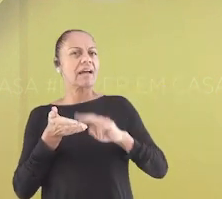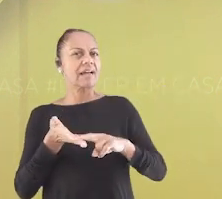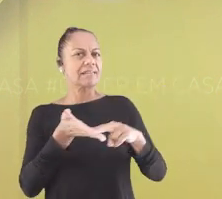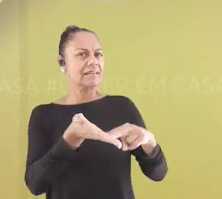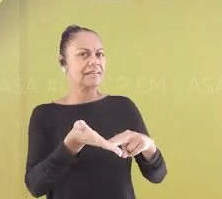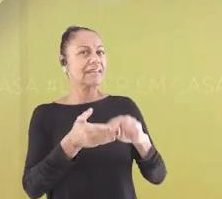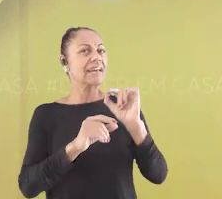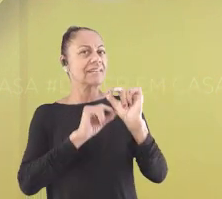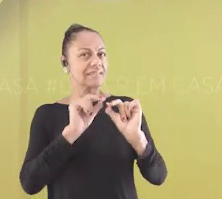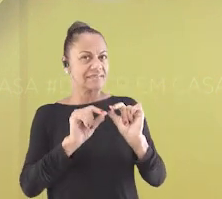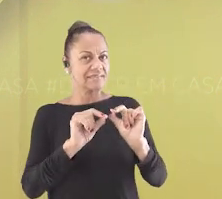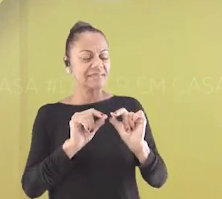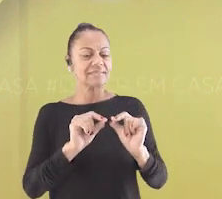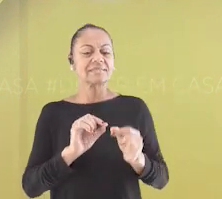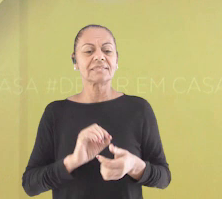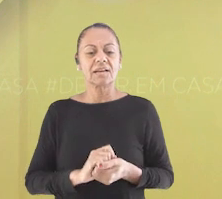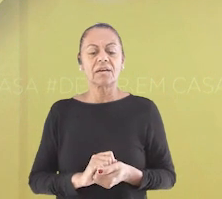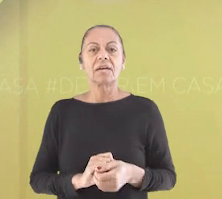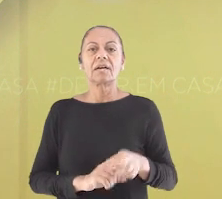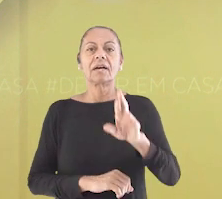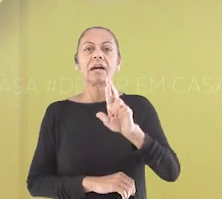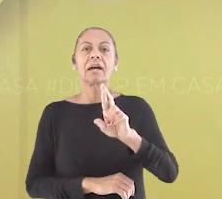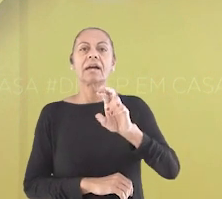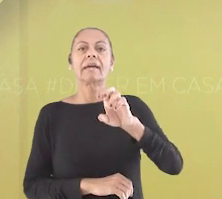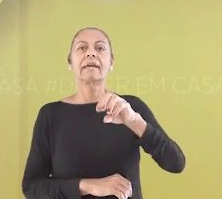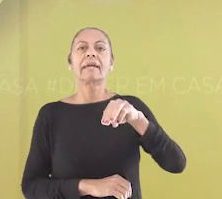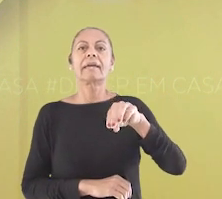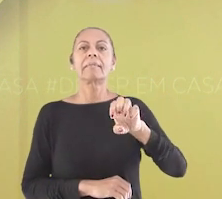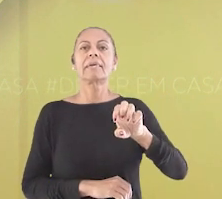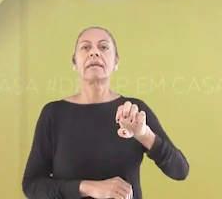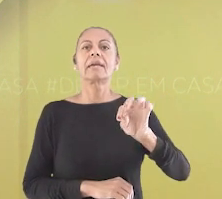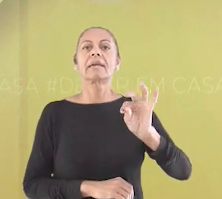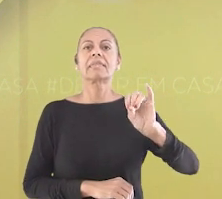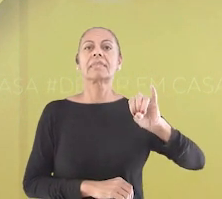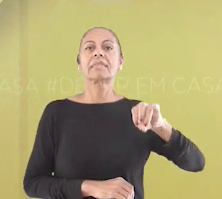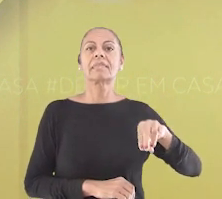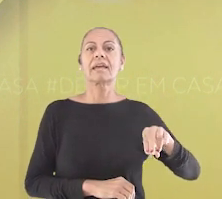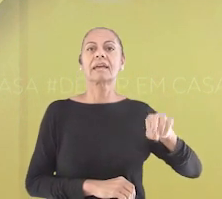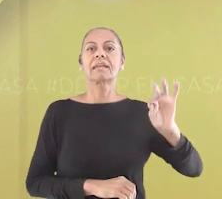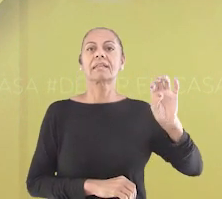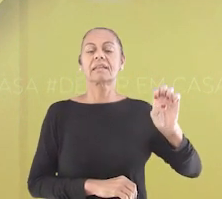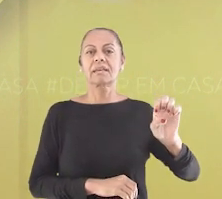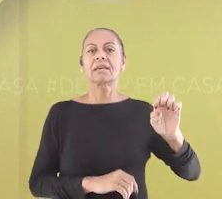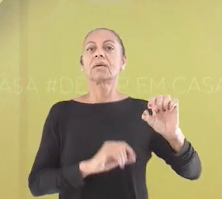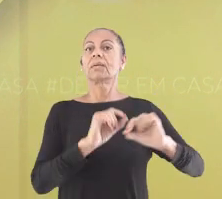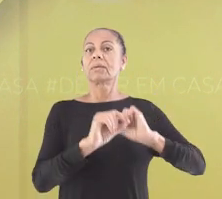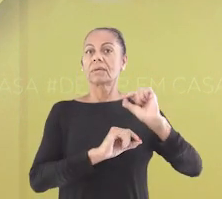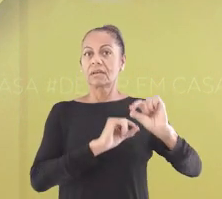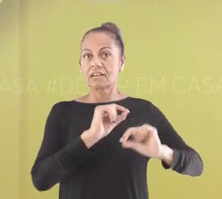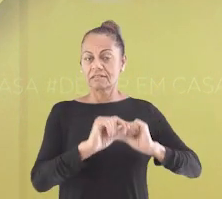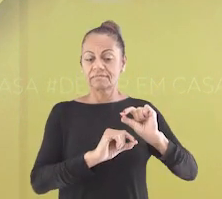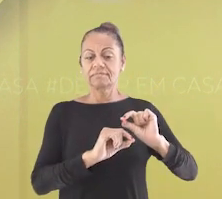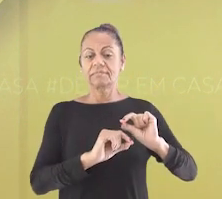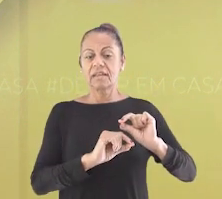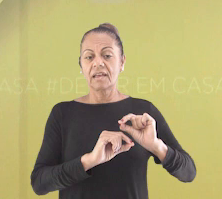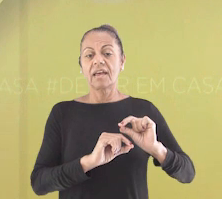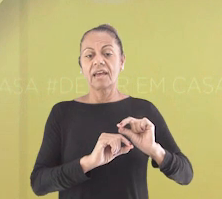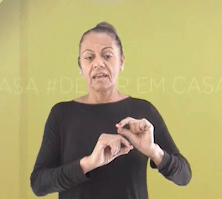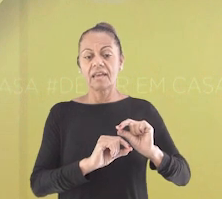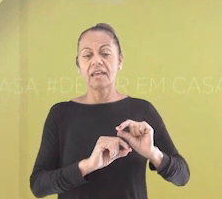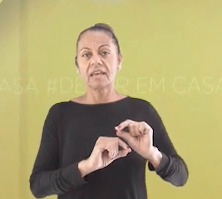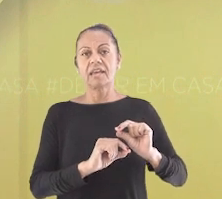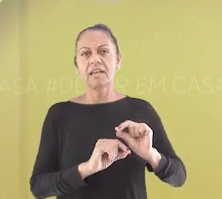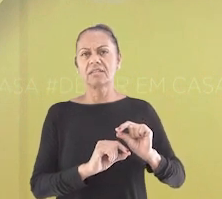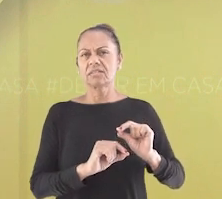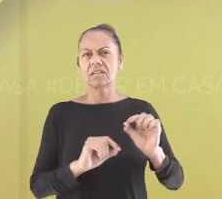pronome de tratamento é o mais adequado. No exemplo, o remetente escreve para o editor-chefe da revista Época. Apesar de